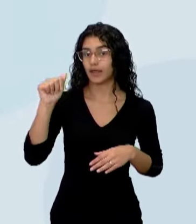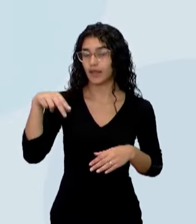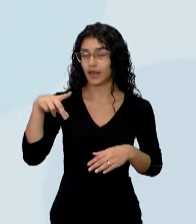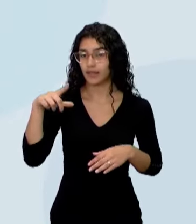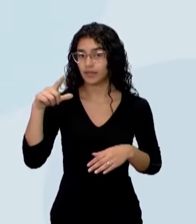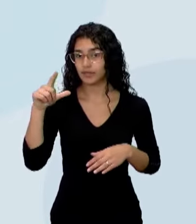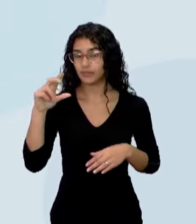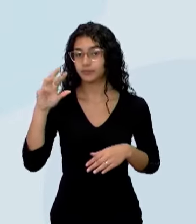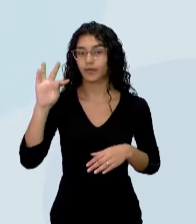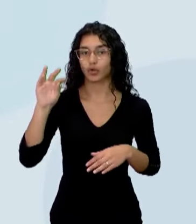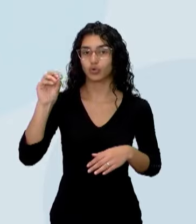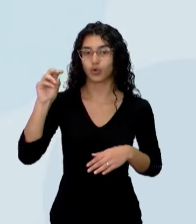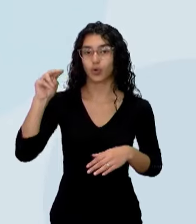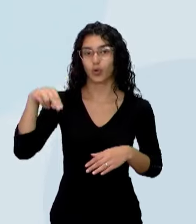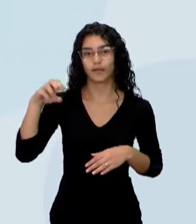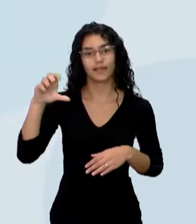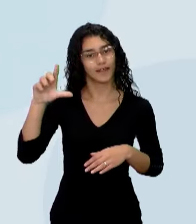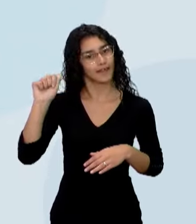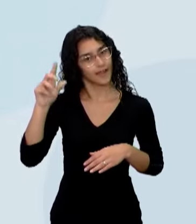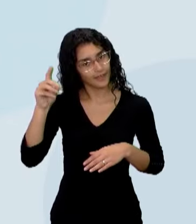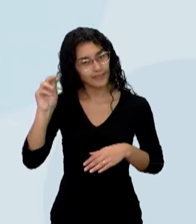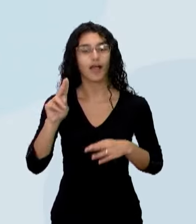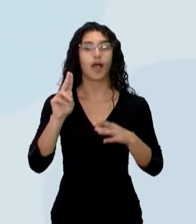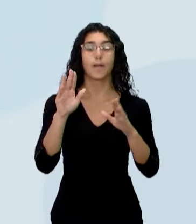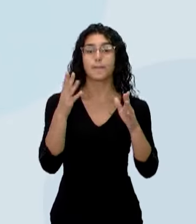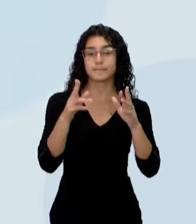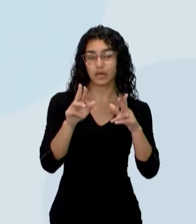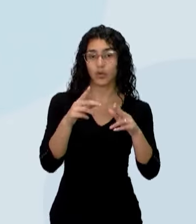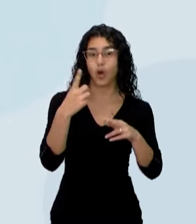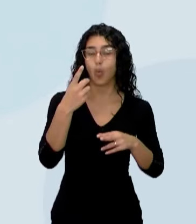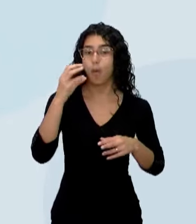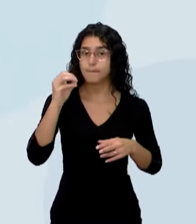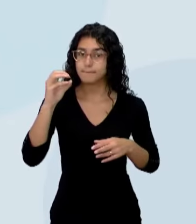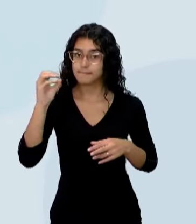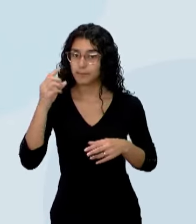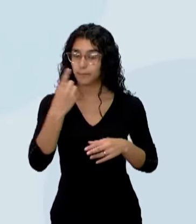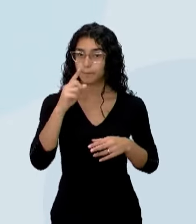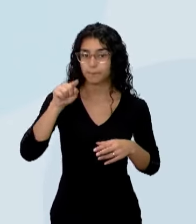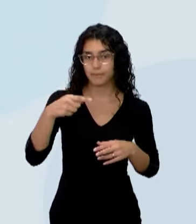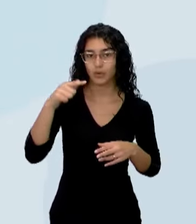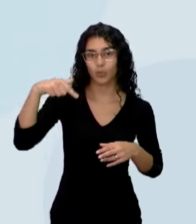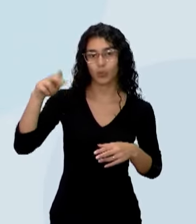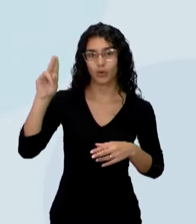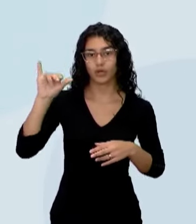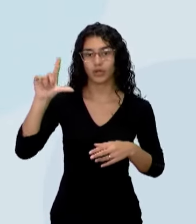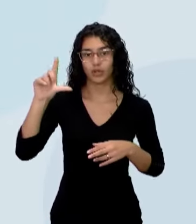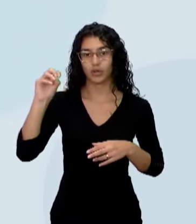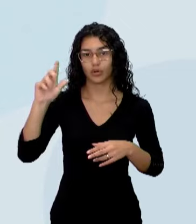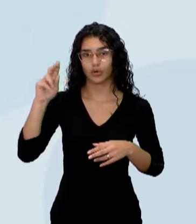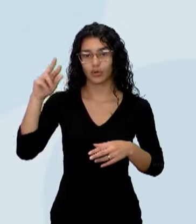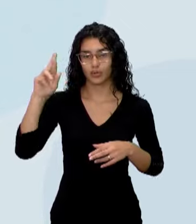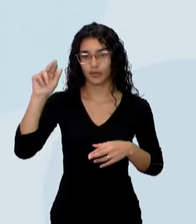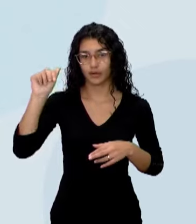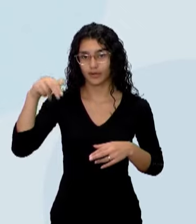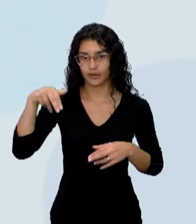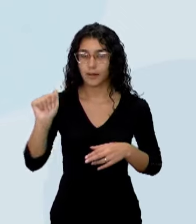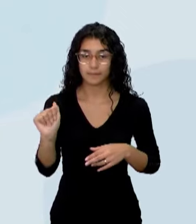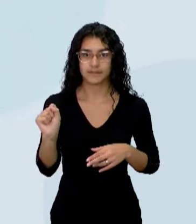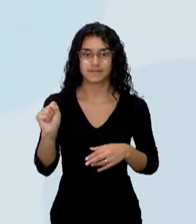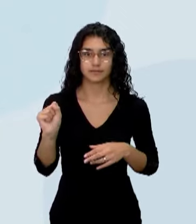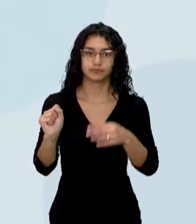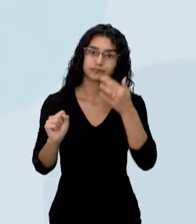quilogramas. É isso aí, legal, né? bacana. Então, se você sabe isso, já matou o exercício, né? Sim, com certeza. Então, ele quer saber quantas toneladas,